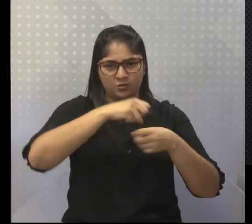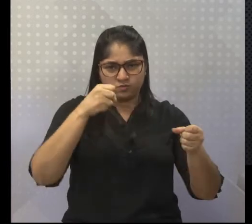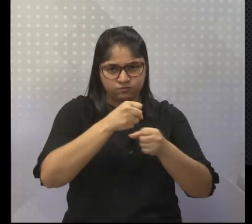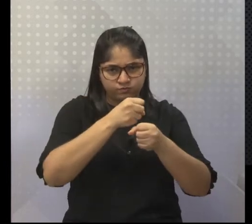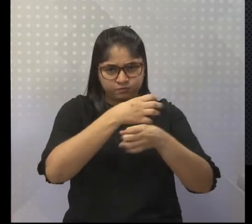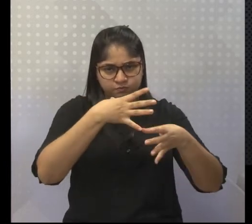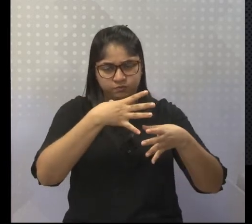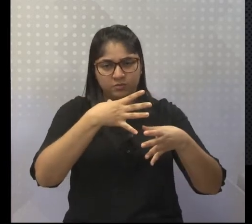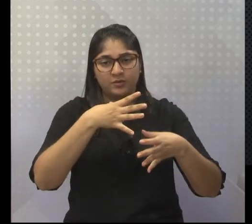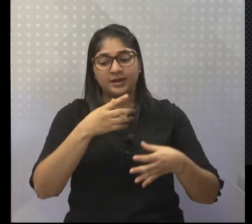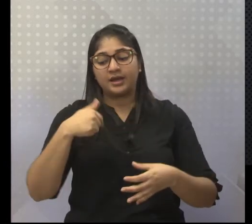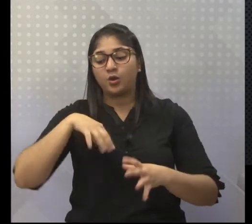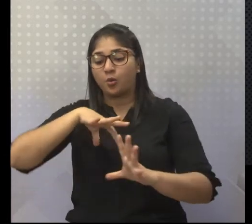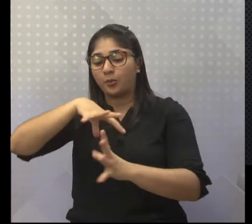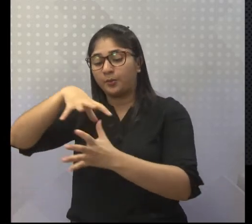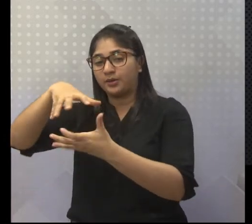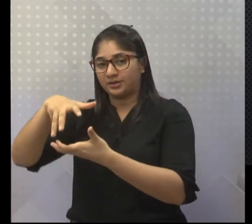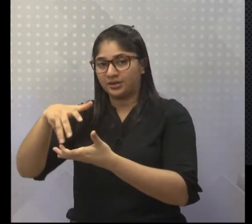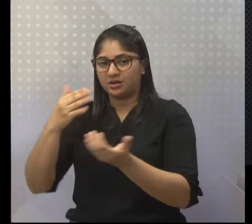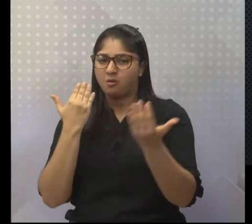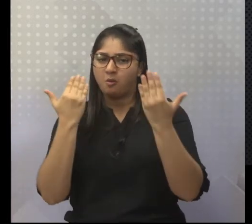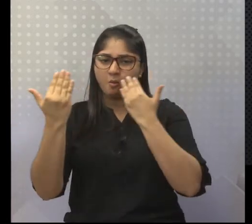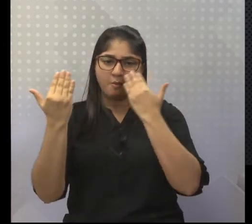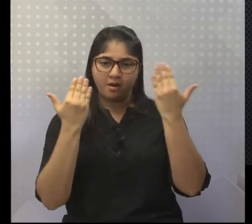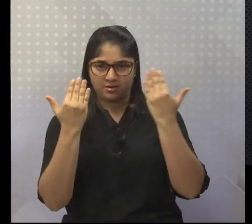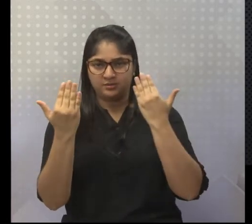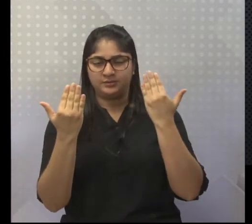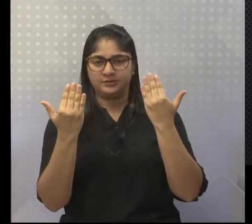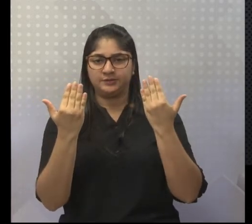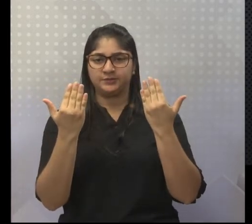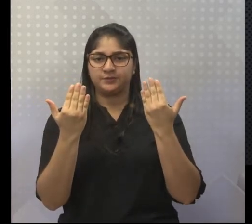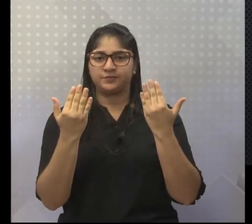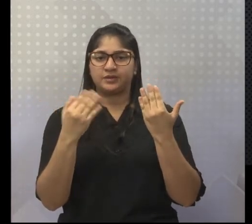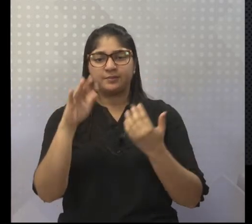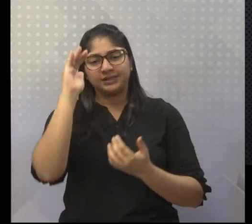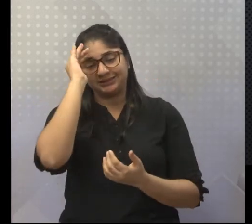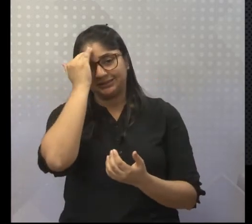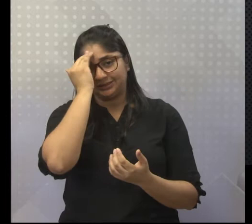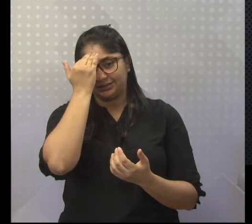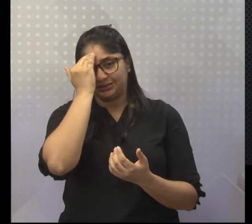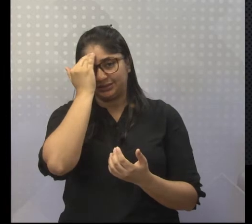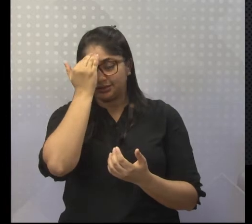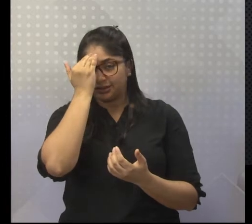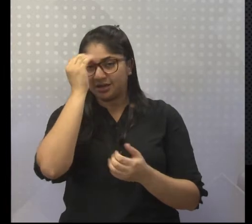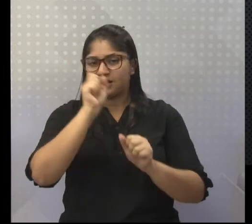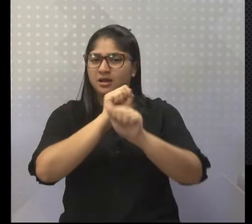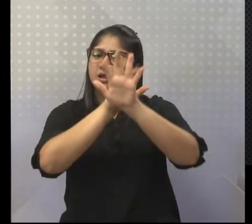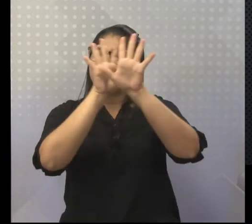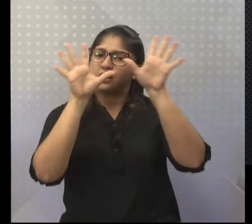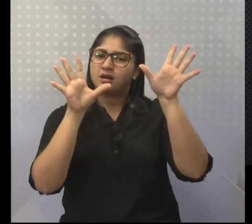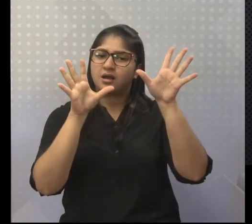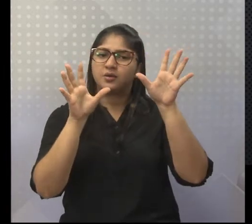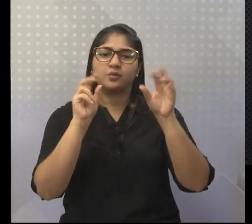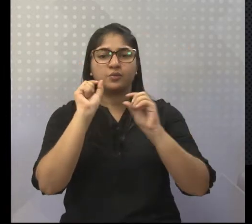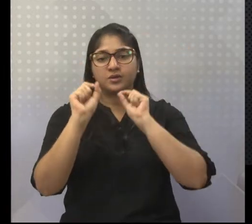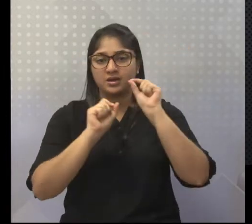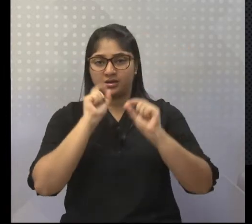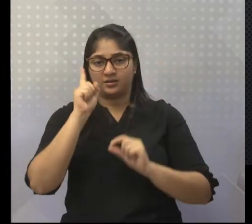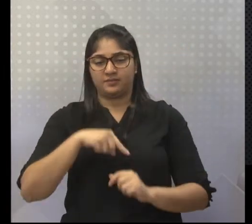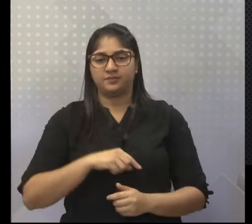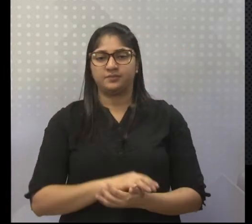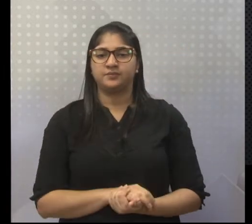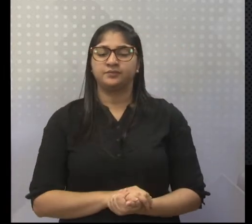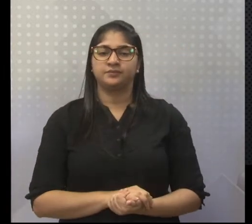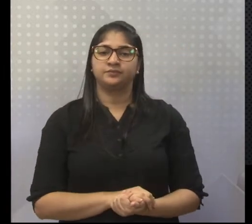pressão e o nosso planeta o que acontece dentro nosso planeta e aí vocês vão entender essa corrente de convecção